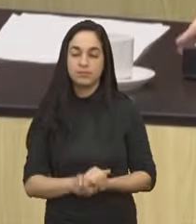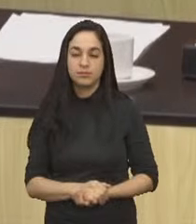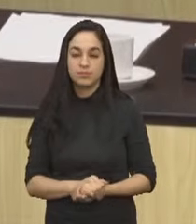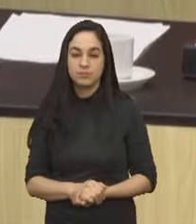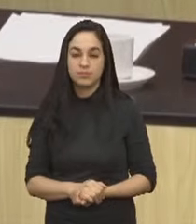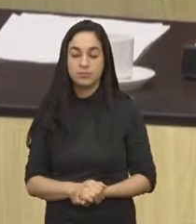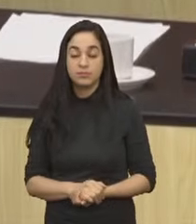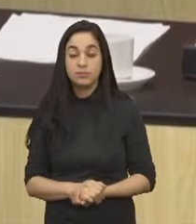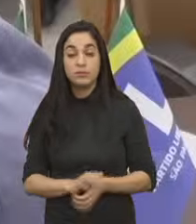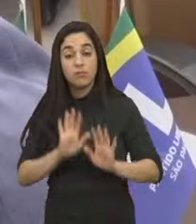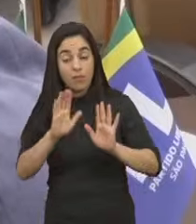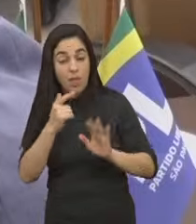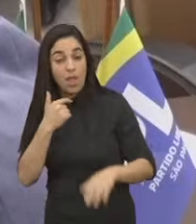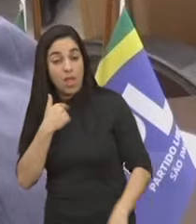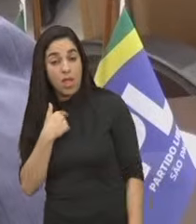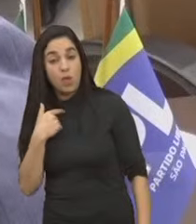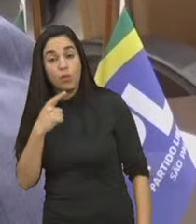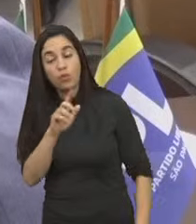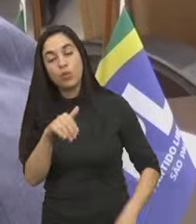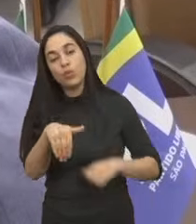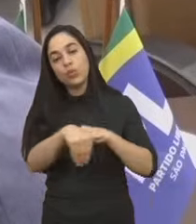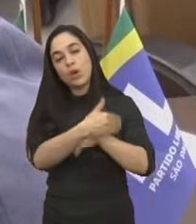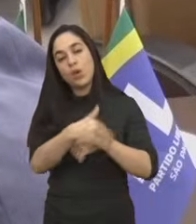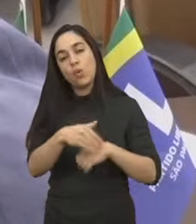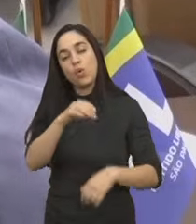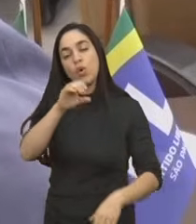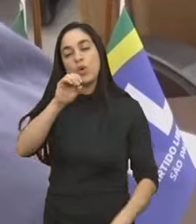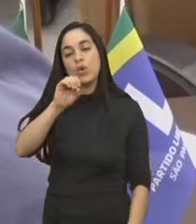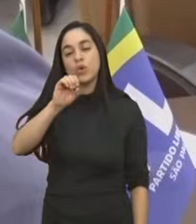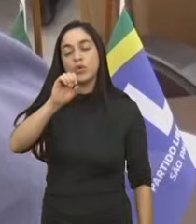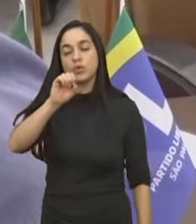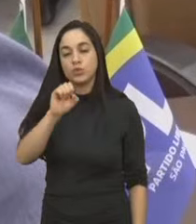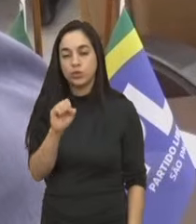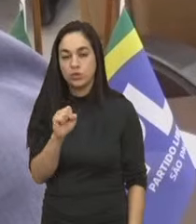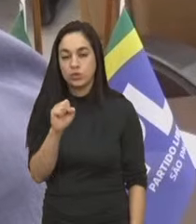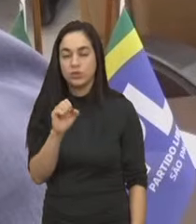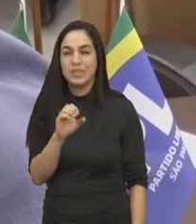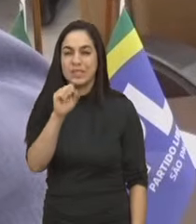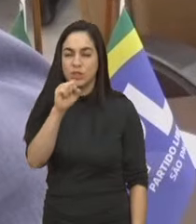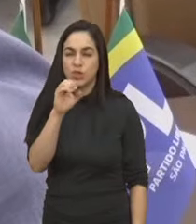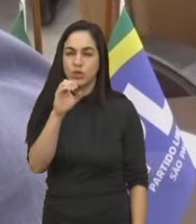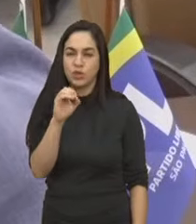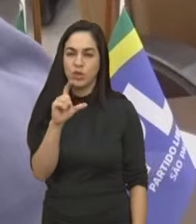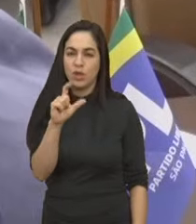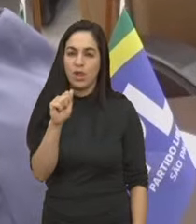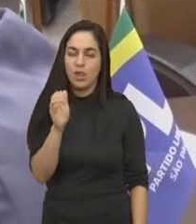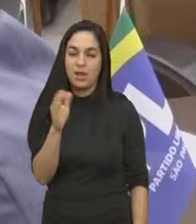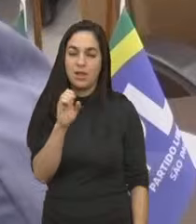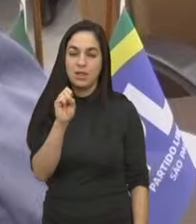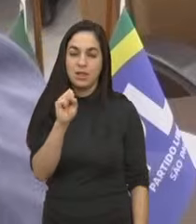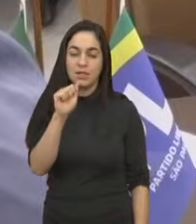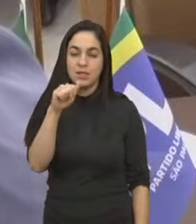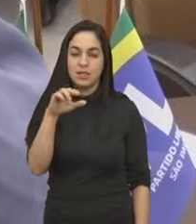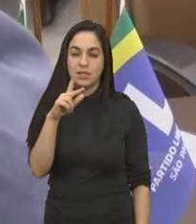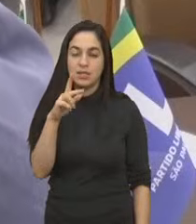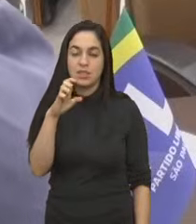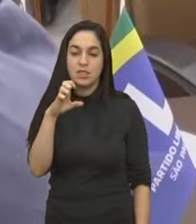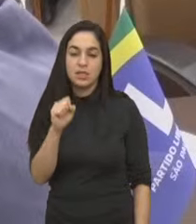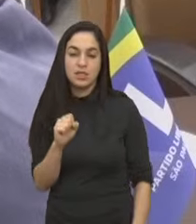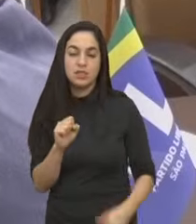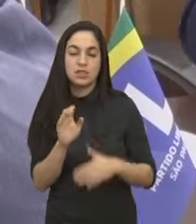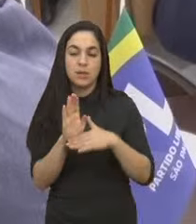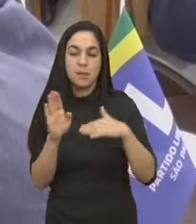Presidente, estive no local, na rua Sola Chanche das Chácara, Santa Laura, no distrito